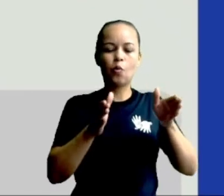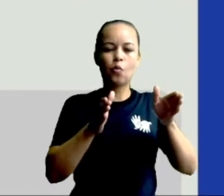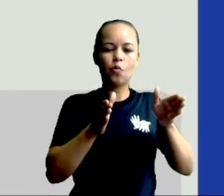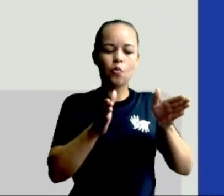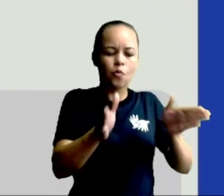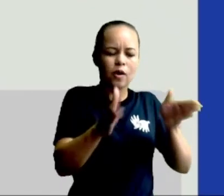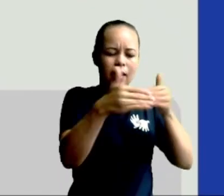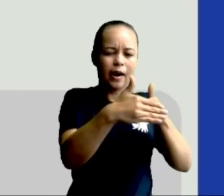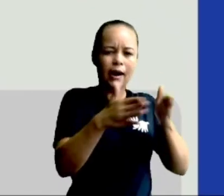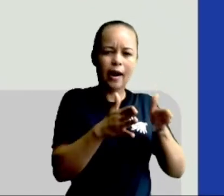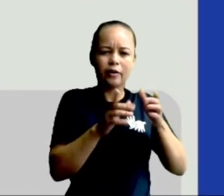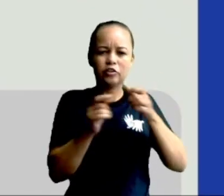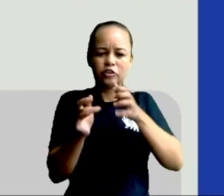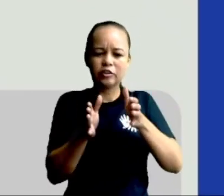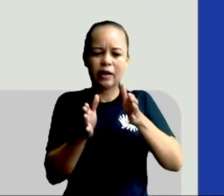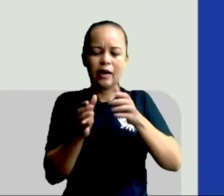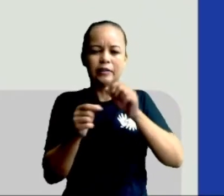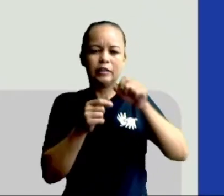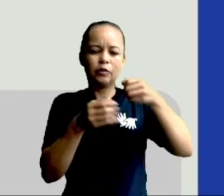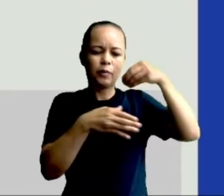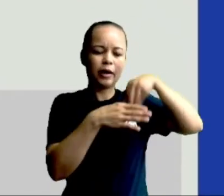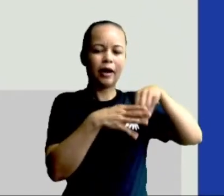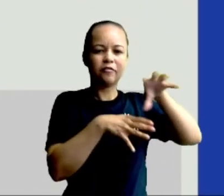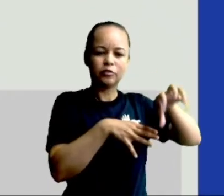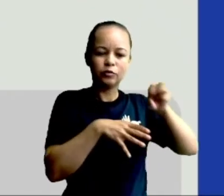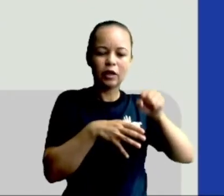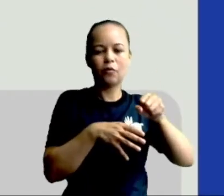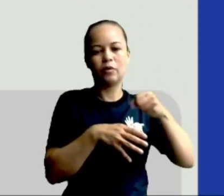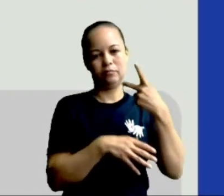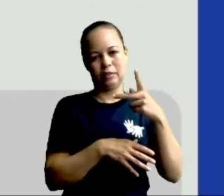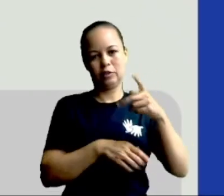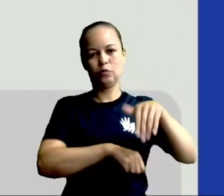caixas de banana que ele pegava no sacolão da sua rua.